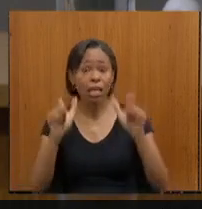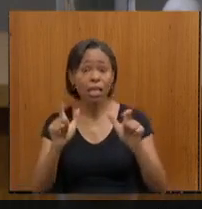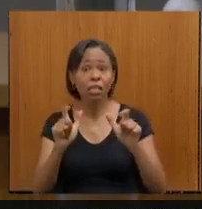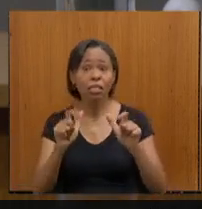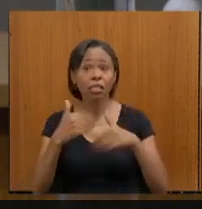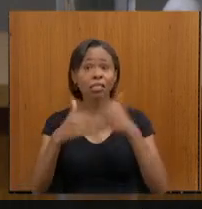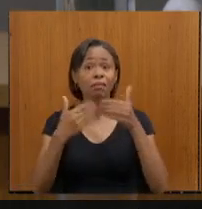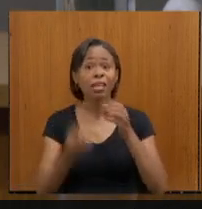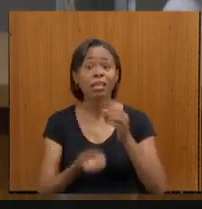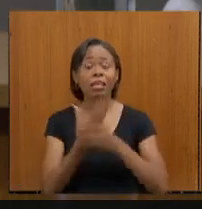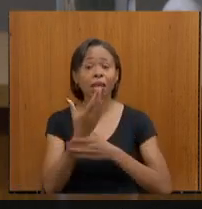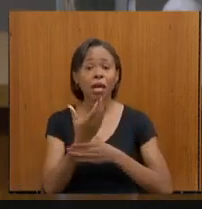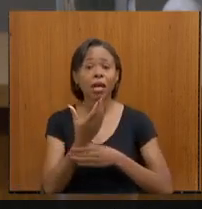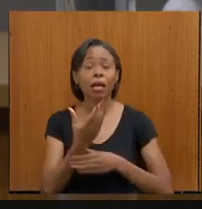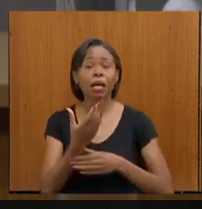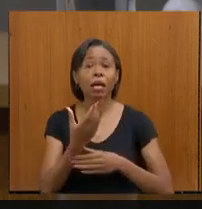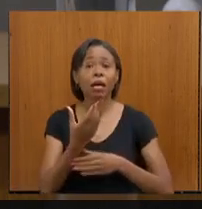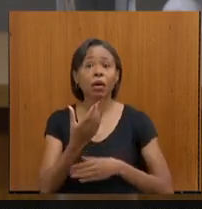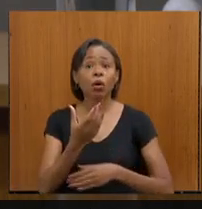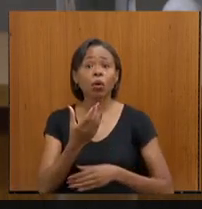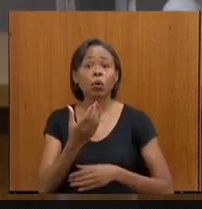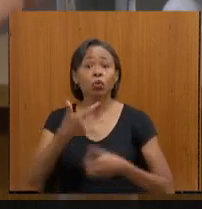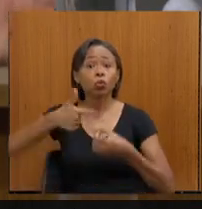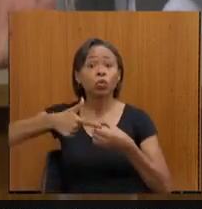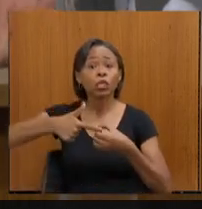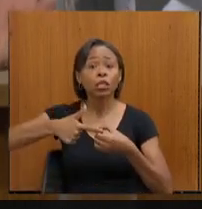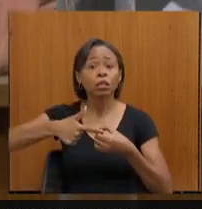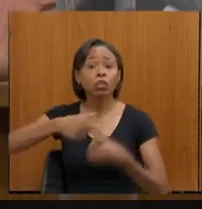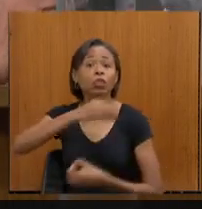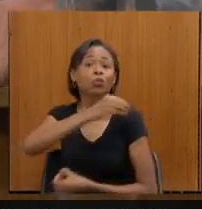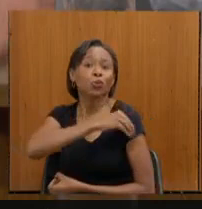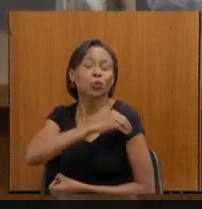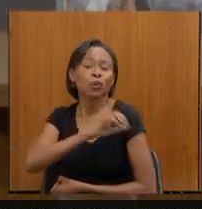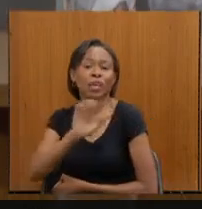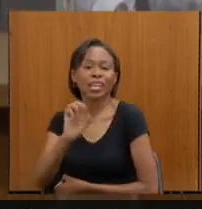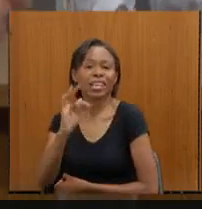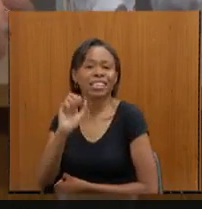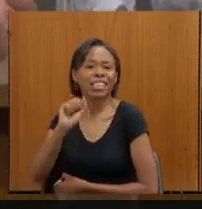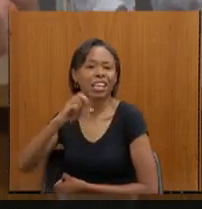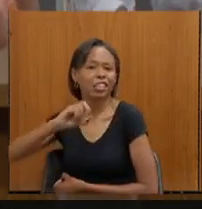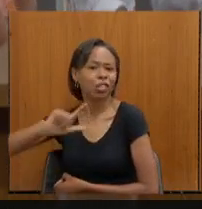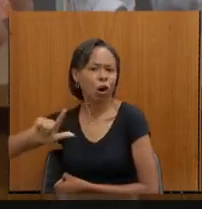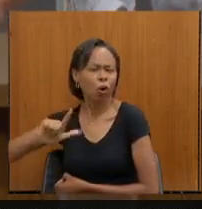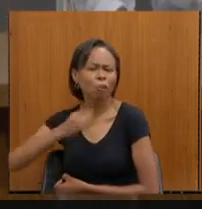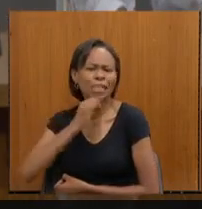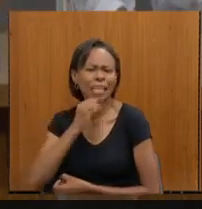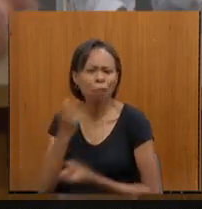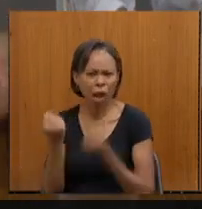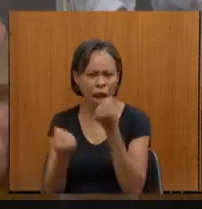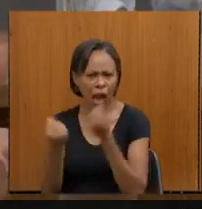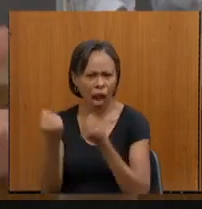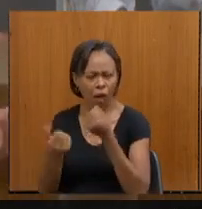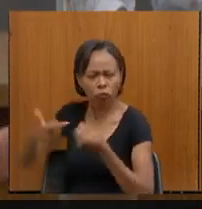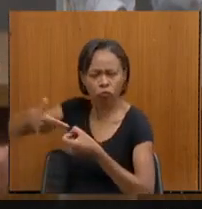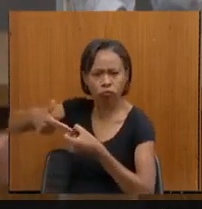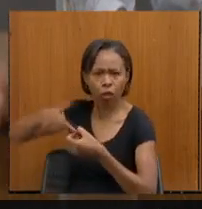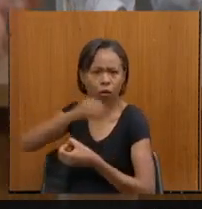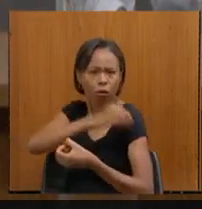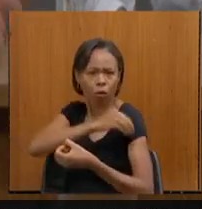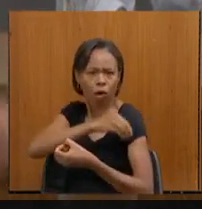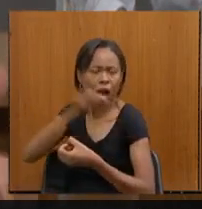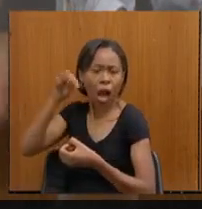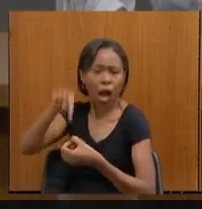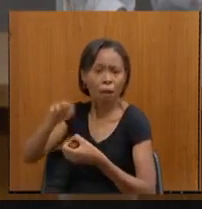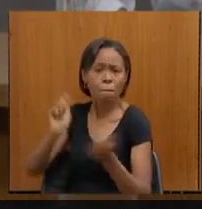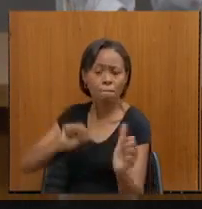a etanol Ou seja eu Abasteci meu carro com etanol e no carro mesmo eu consigo fazer a